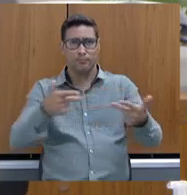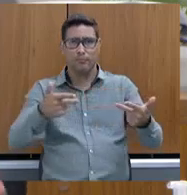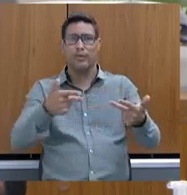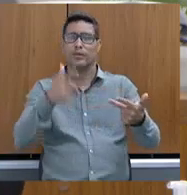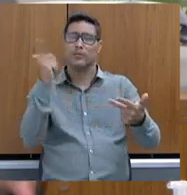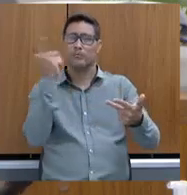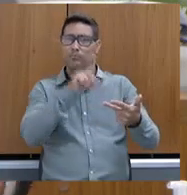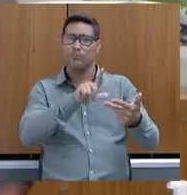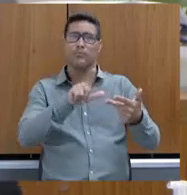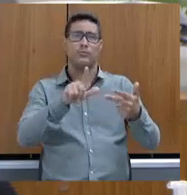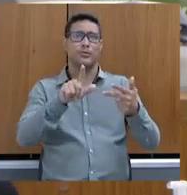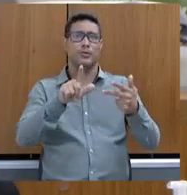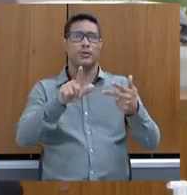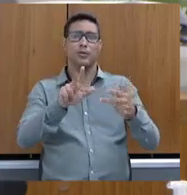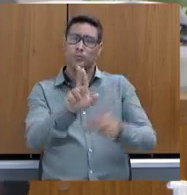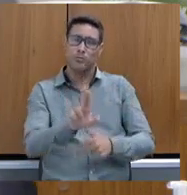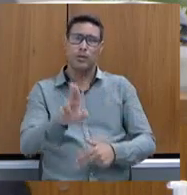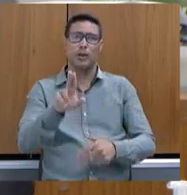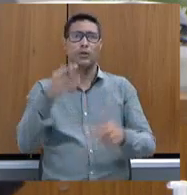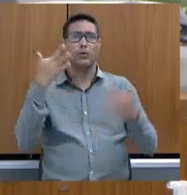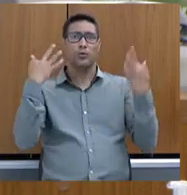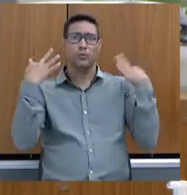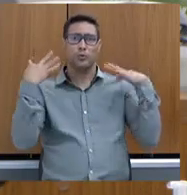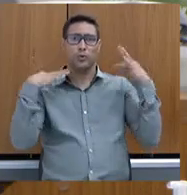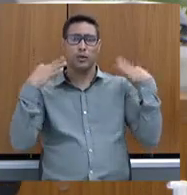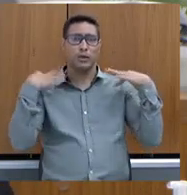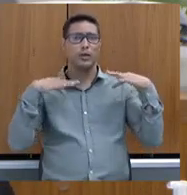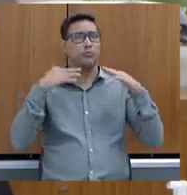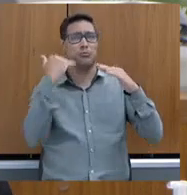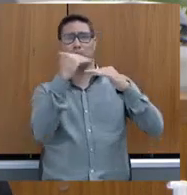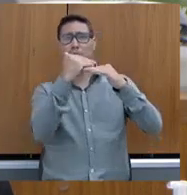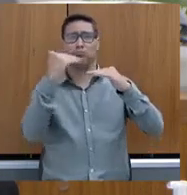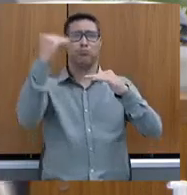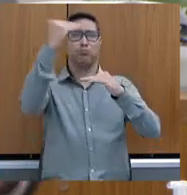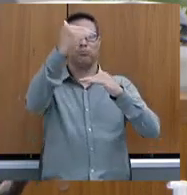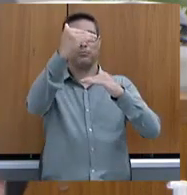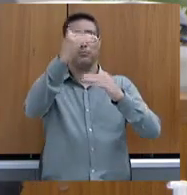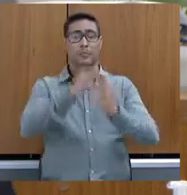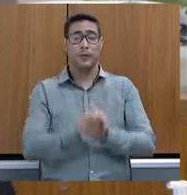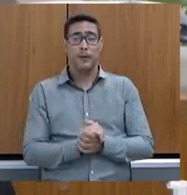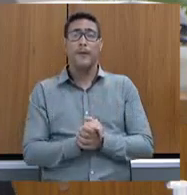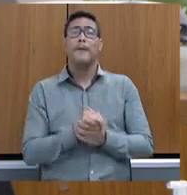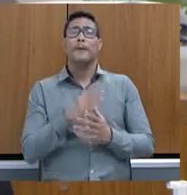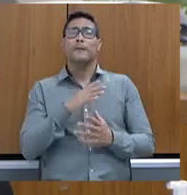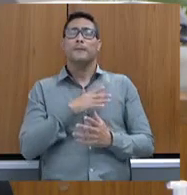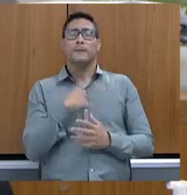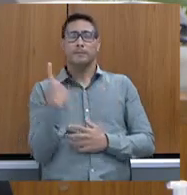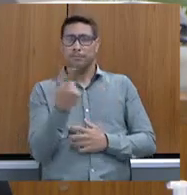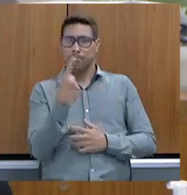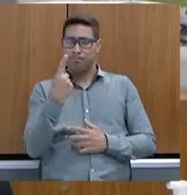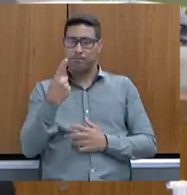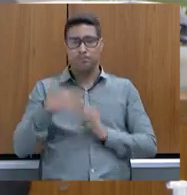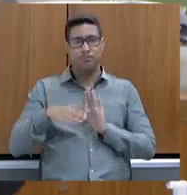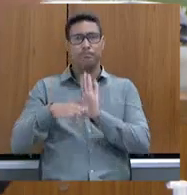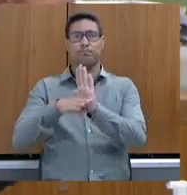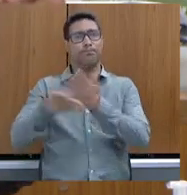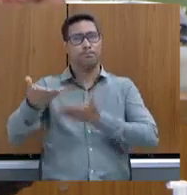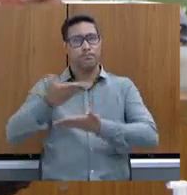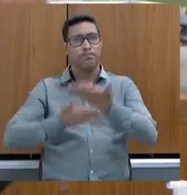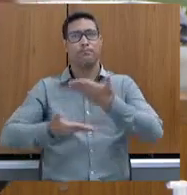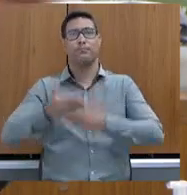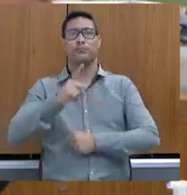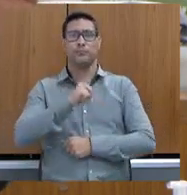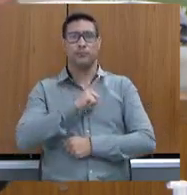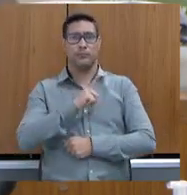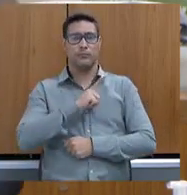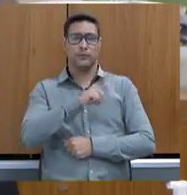escrito turismo com letra maiúscula Parabéns continue com a sua equipe e Conte conosco que foi necessário os sul de